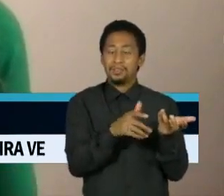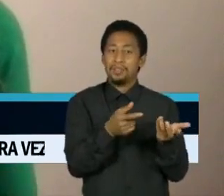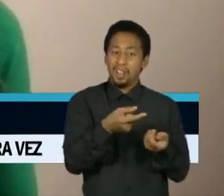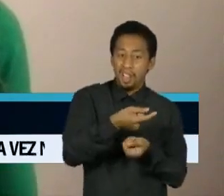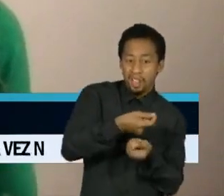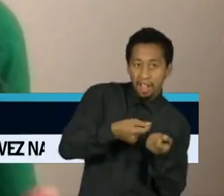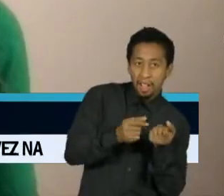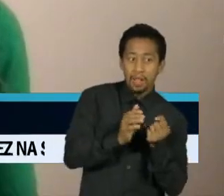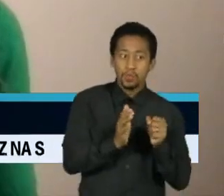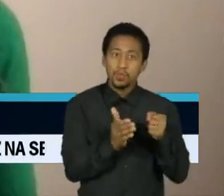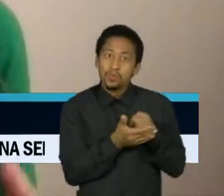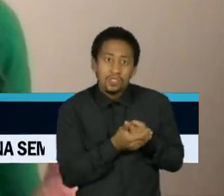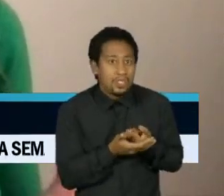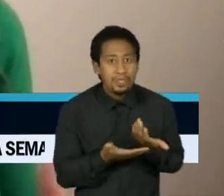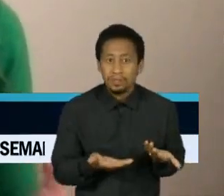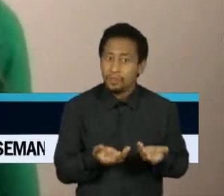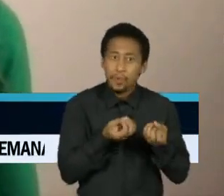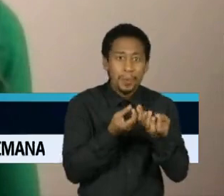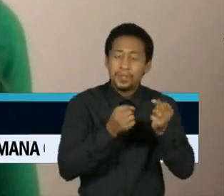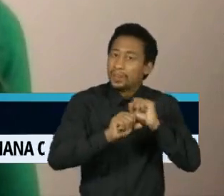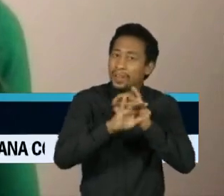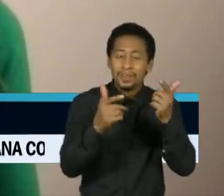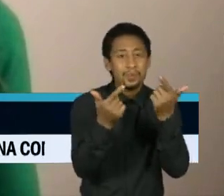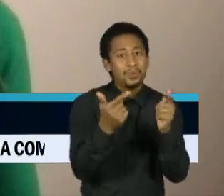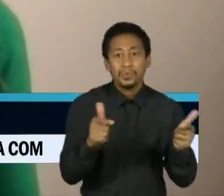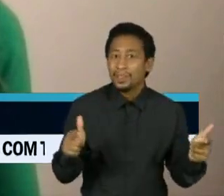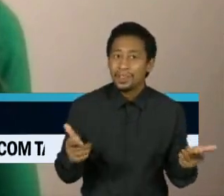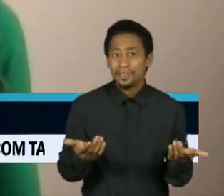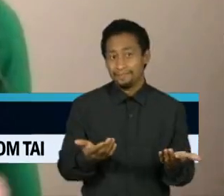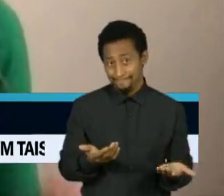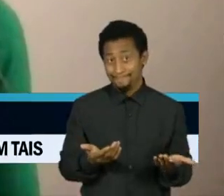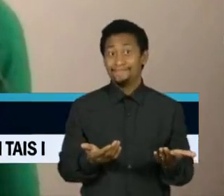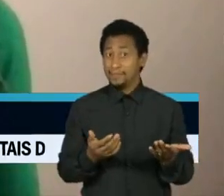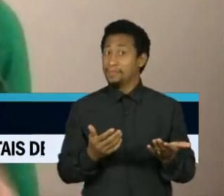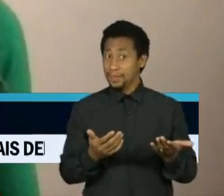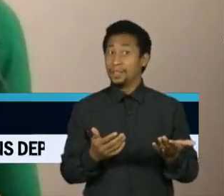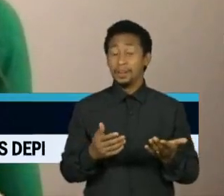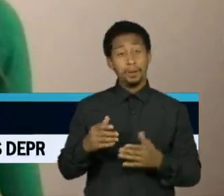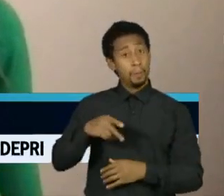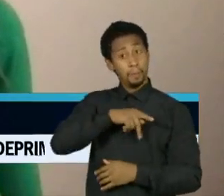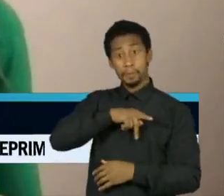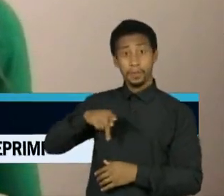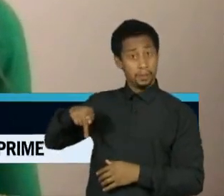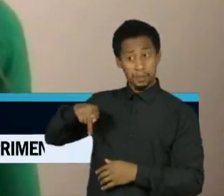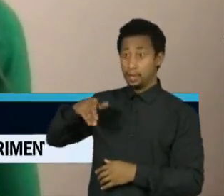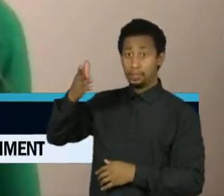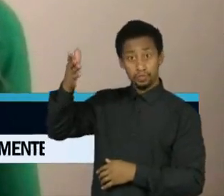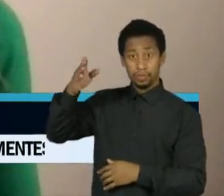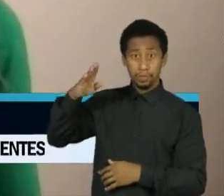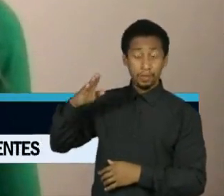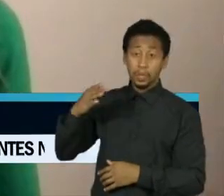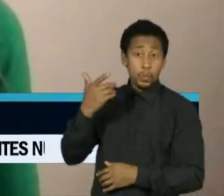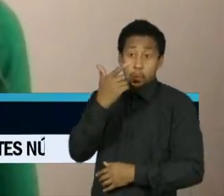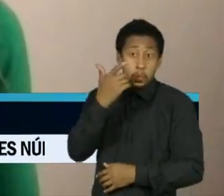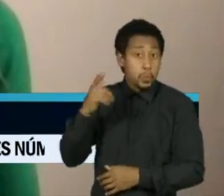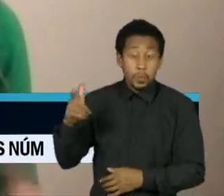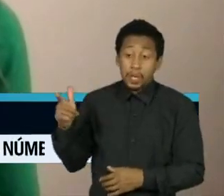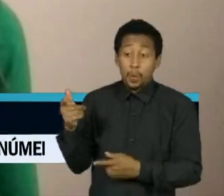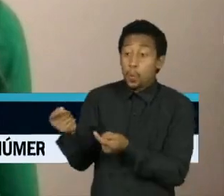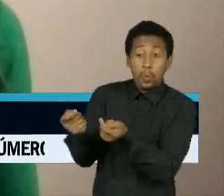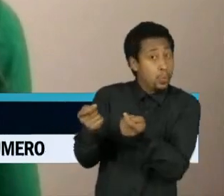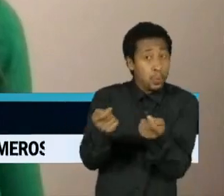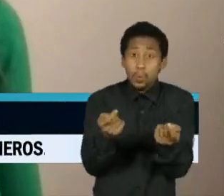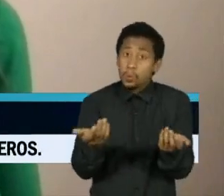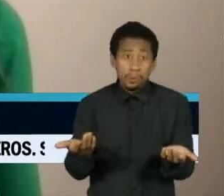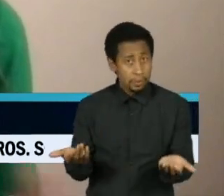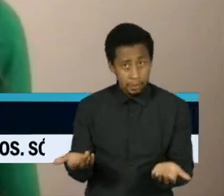o relator do orçamento decidindo, isso já é um esvaziamento do poder da presidência. Então, a gente vê aí um ciclo.